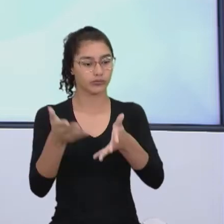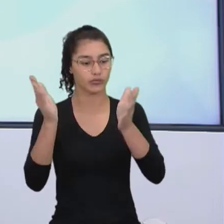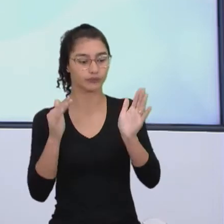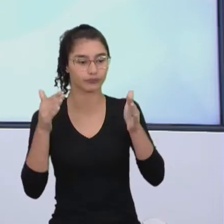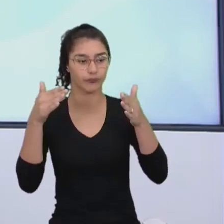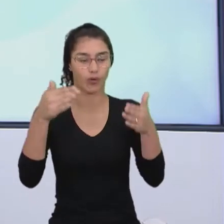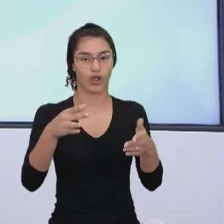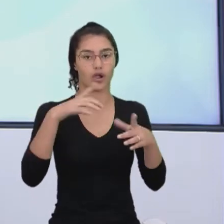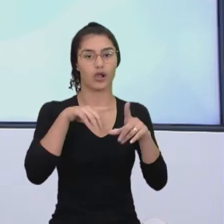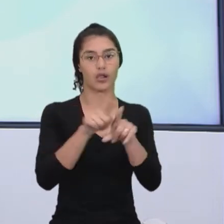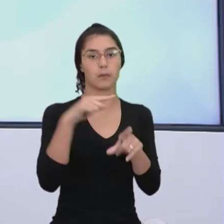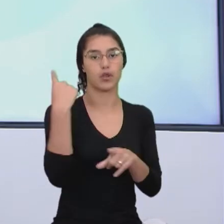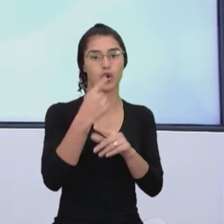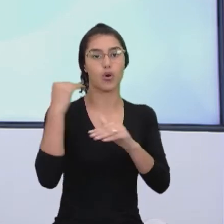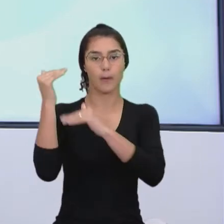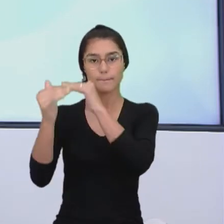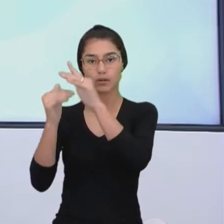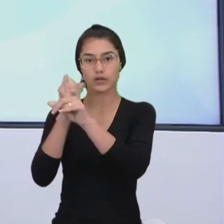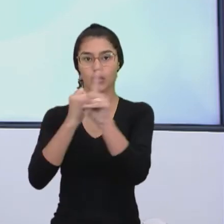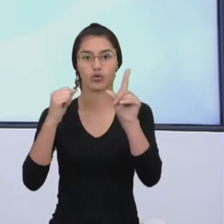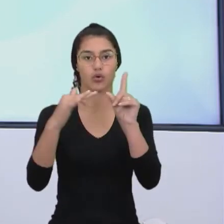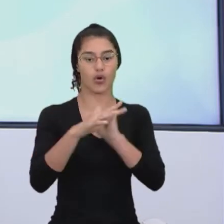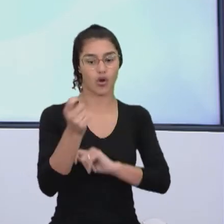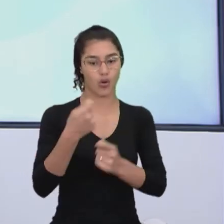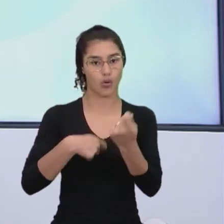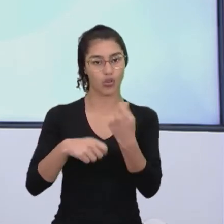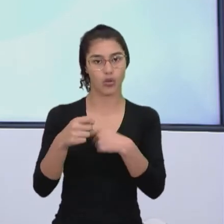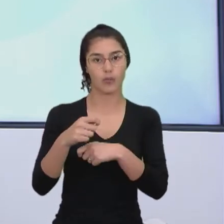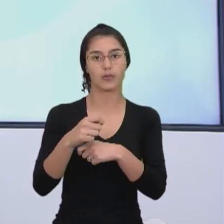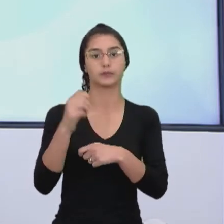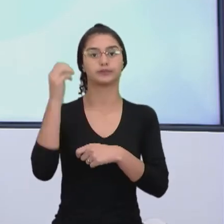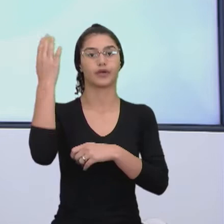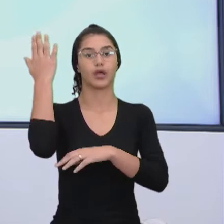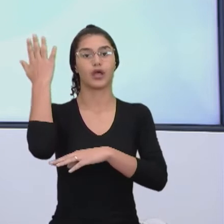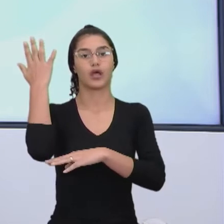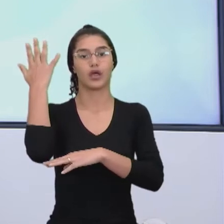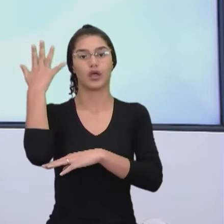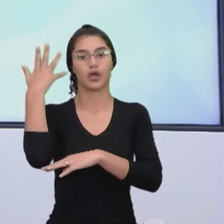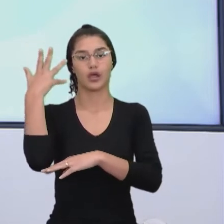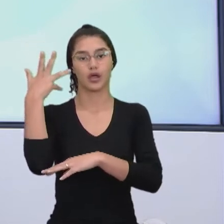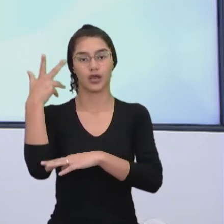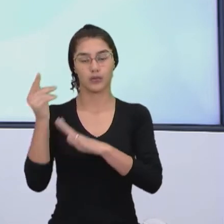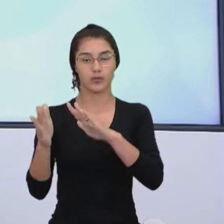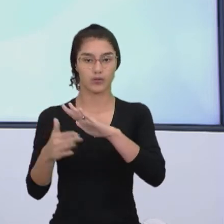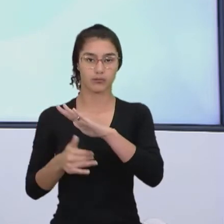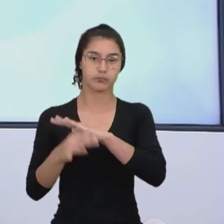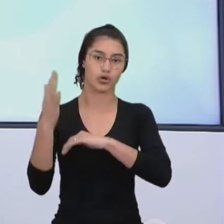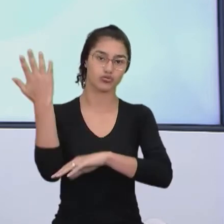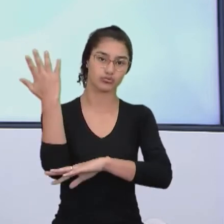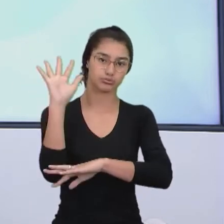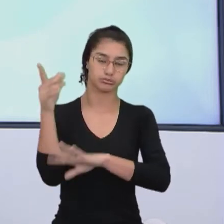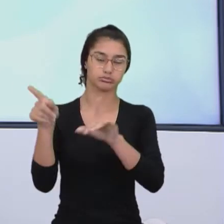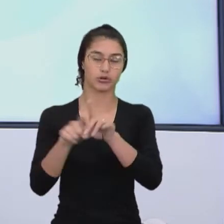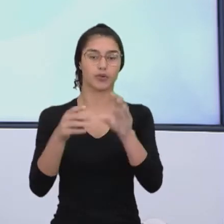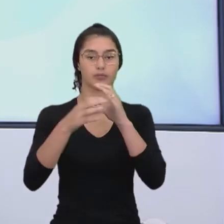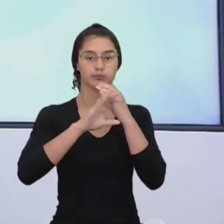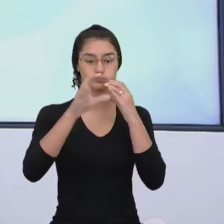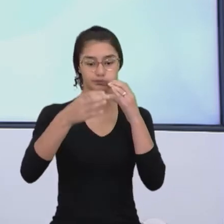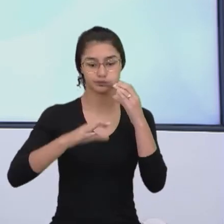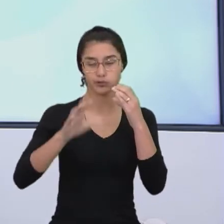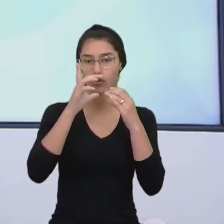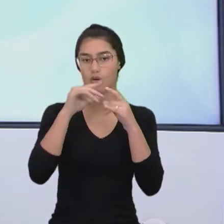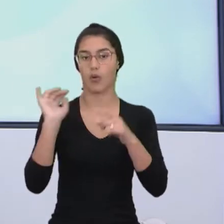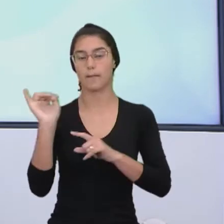direta, né, no nosso processo socioeconômico, a biodiversidade e o saneamento, né, que é de suma importância aí